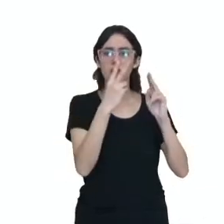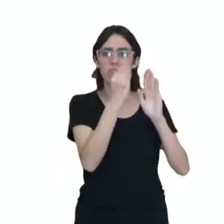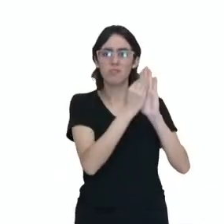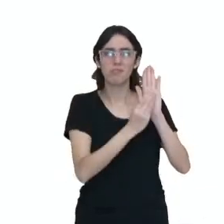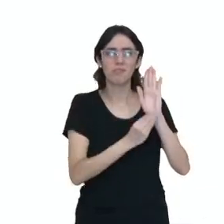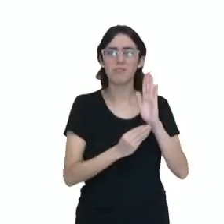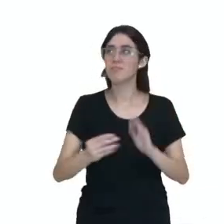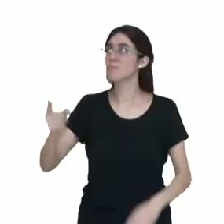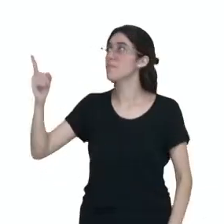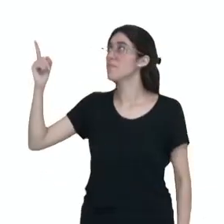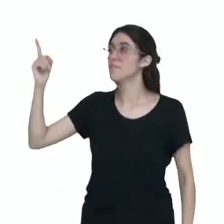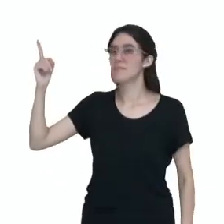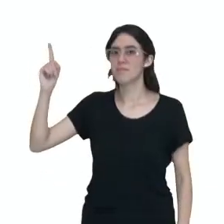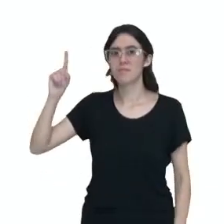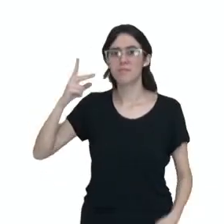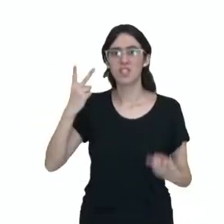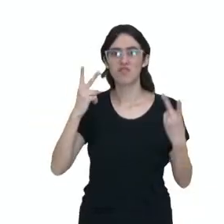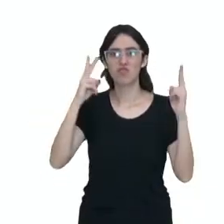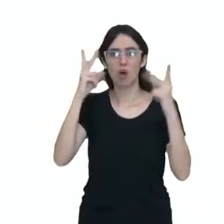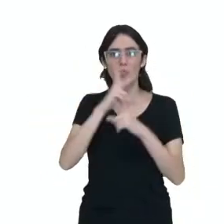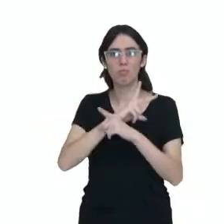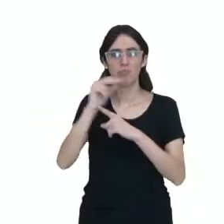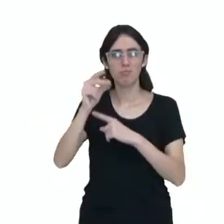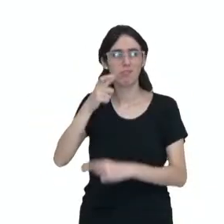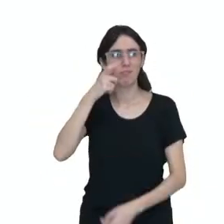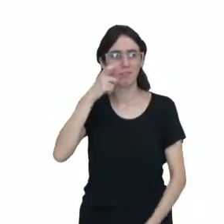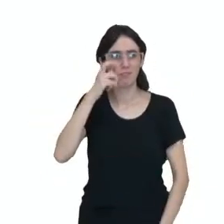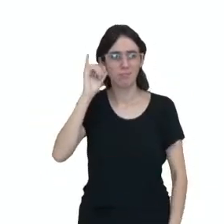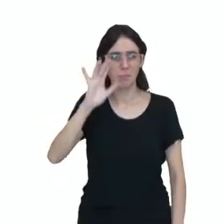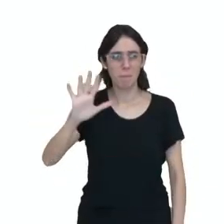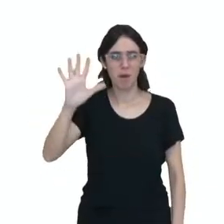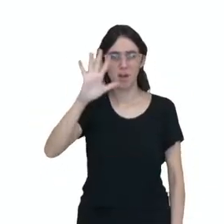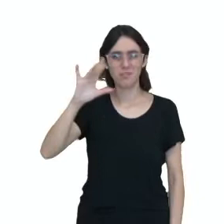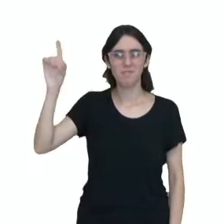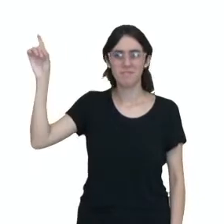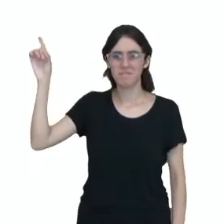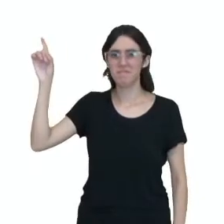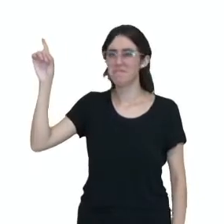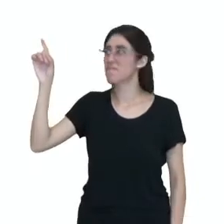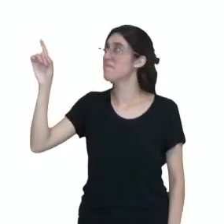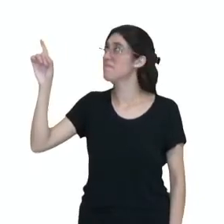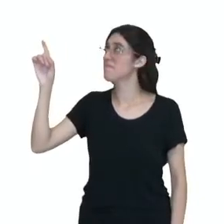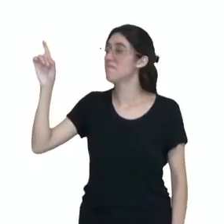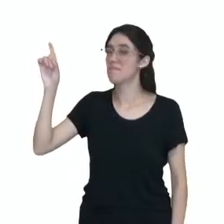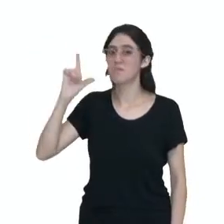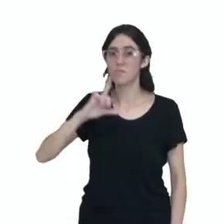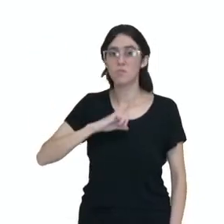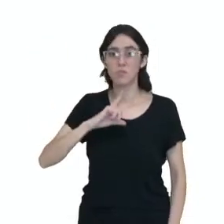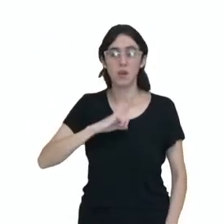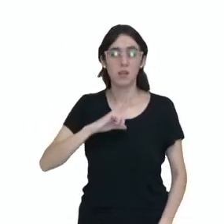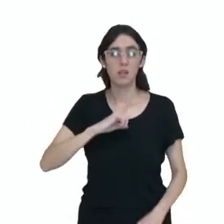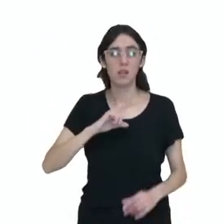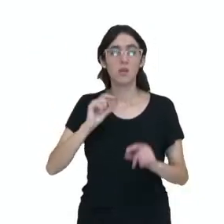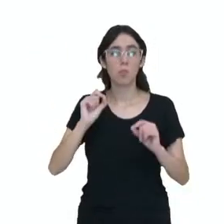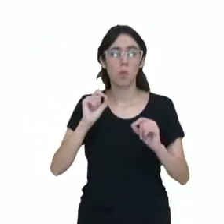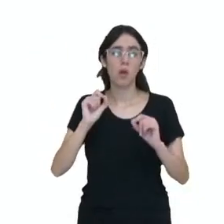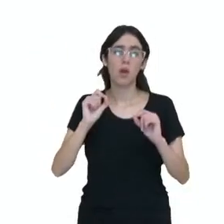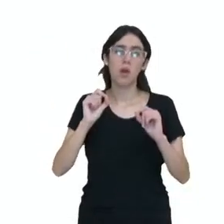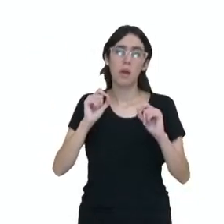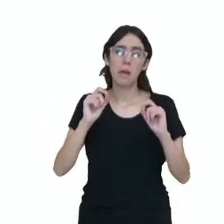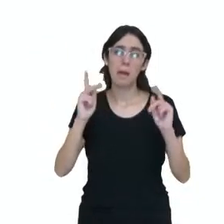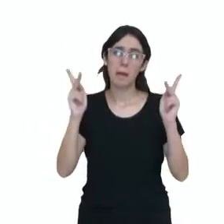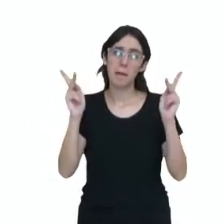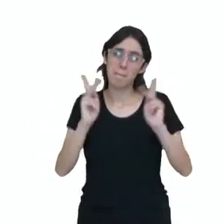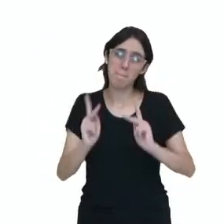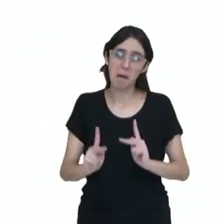gauleses. Gente, aqui vocês veem como que esse contato germânico, assim como também foi pacífico,